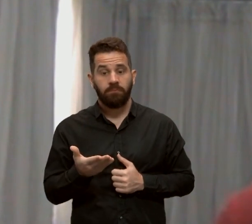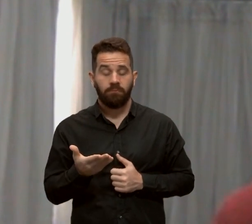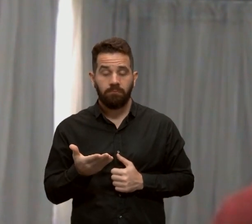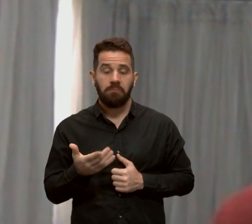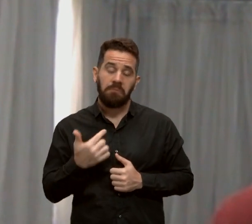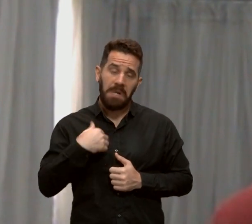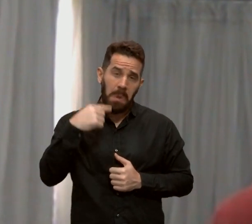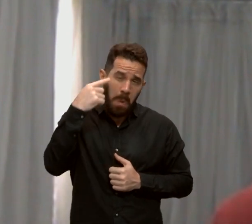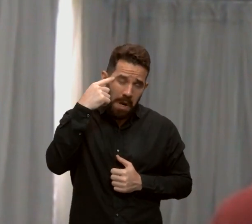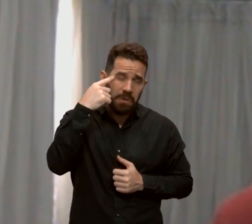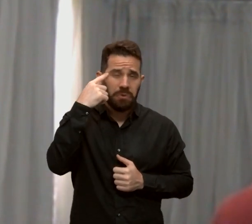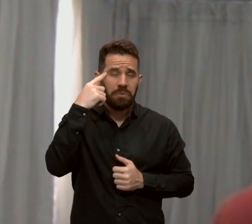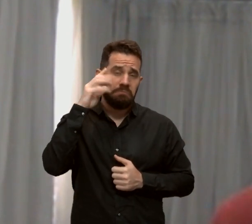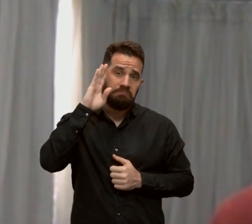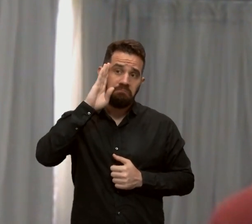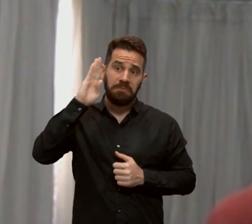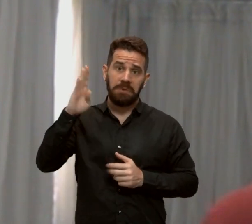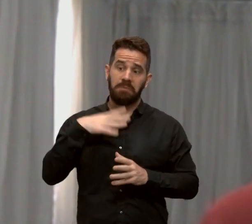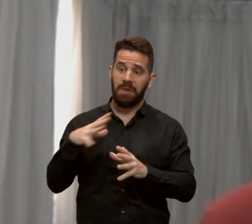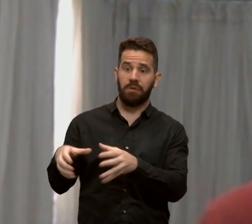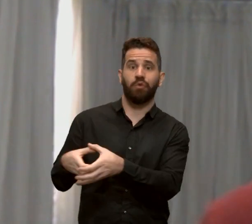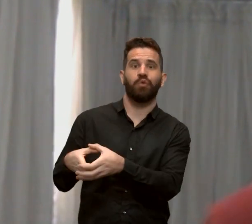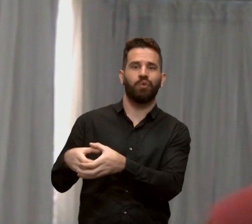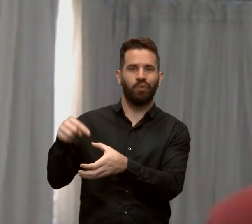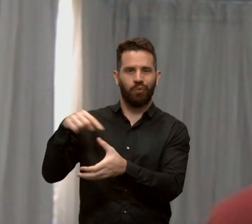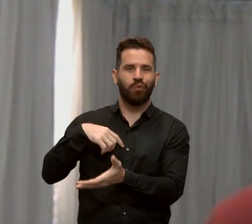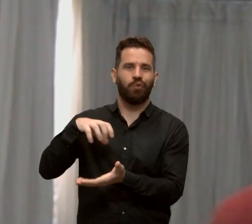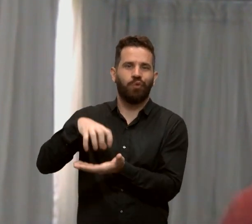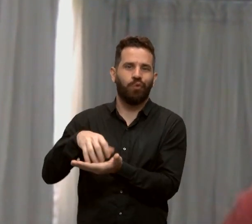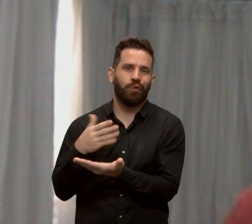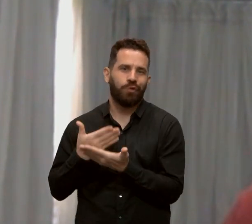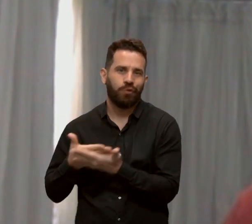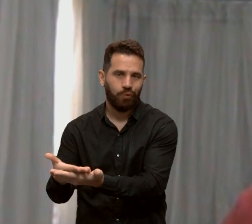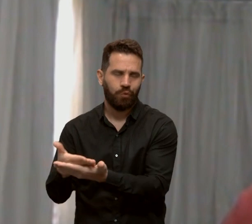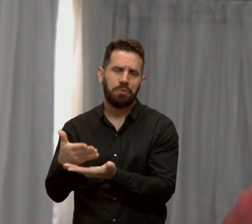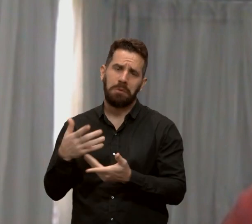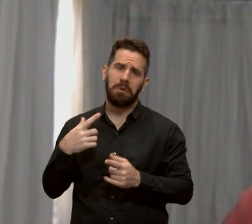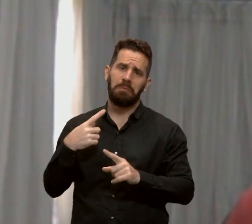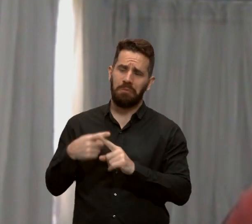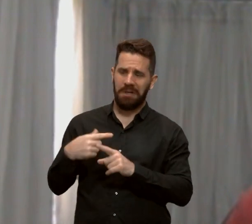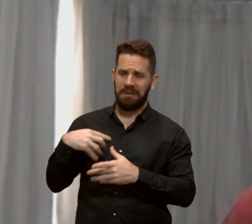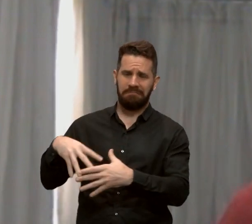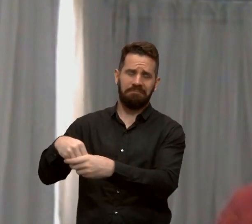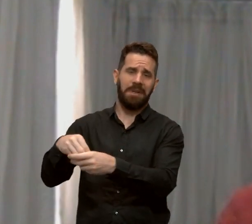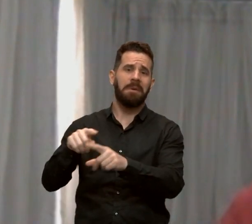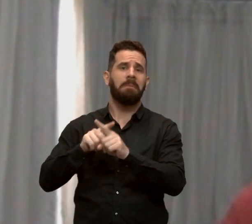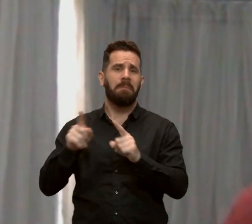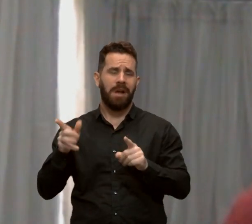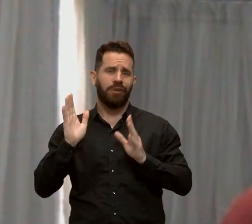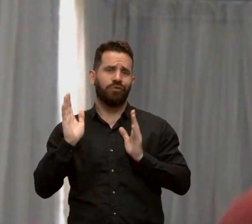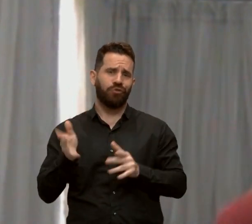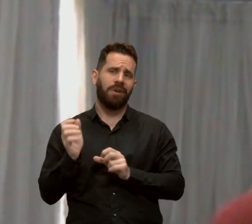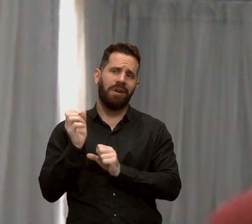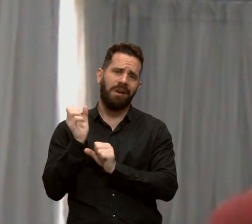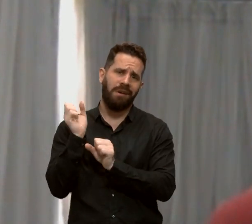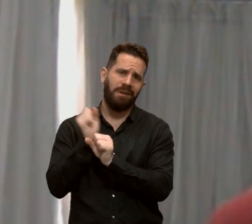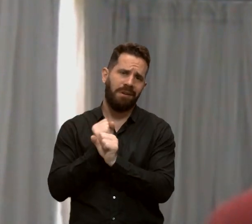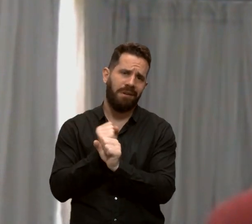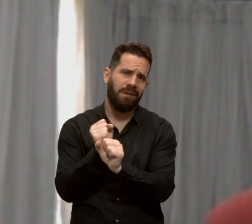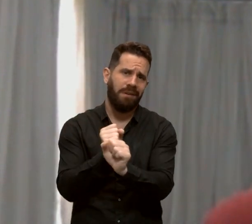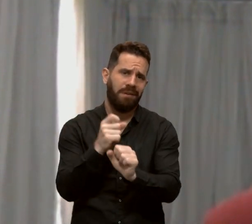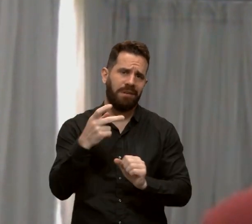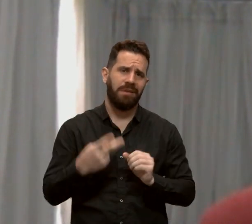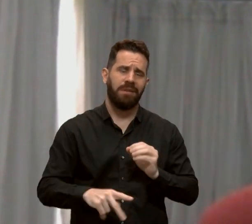eu acho que eu destaco o núcleo porque eu estou lá, né? Mas a gente tem uma longa tradição, como a Janaína falou,